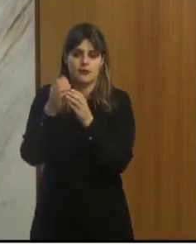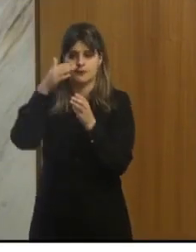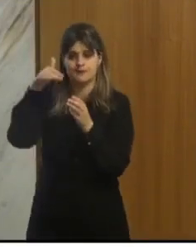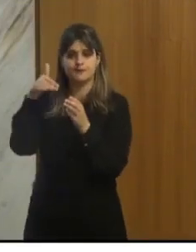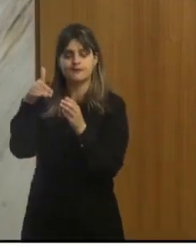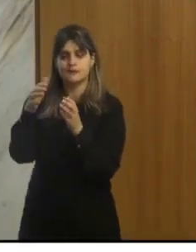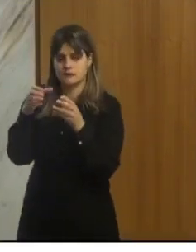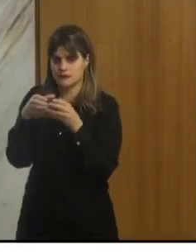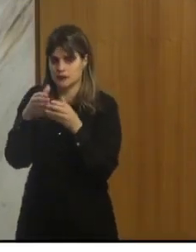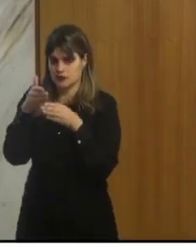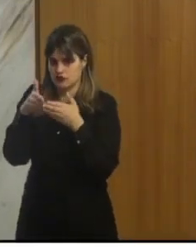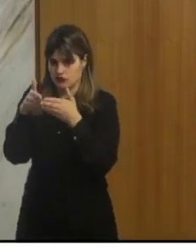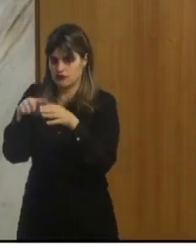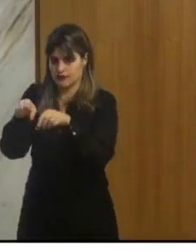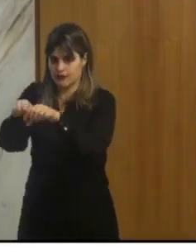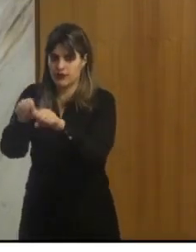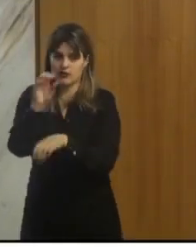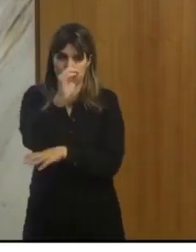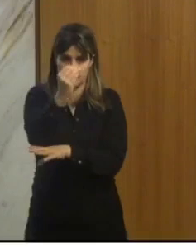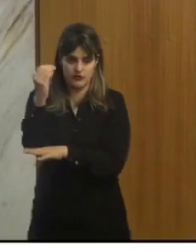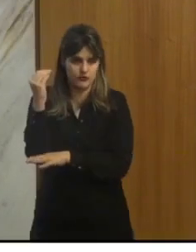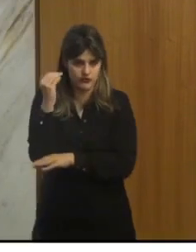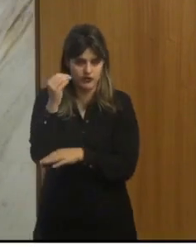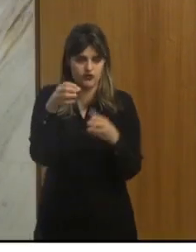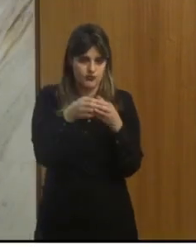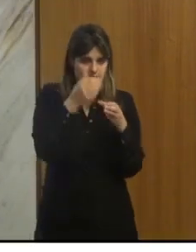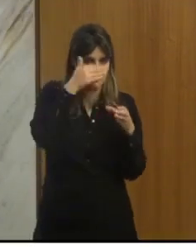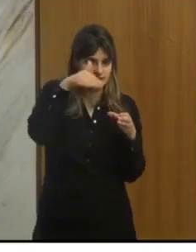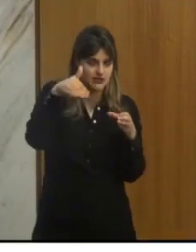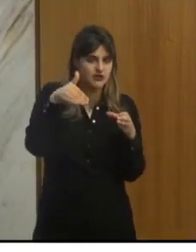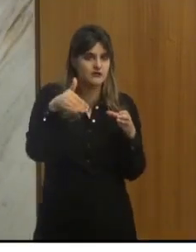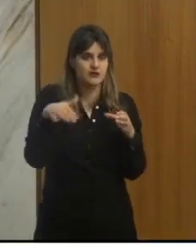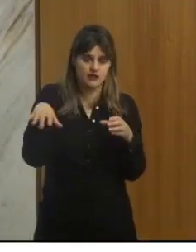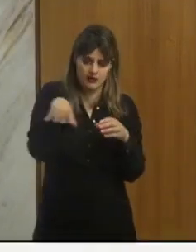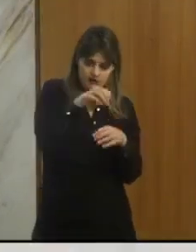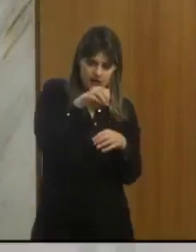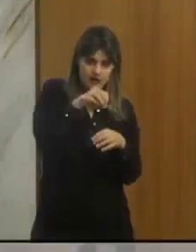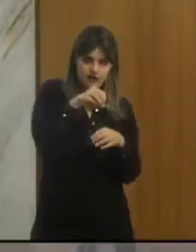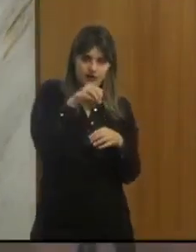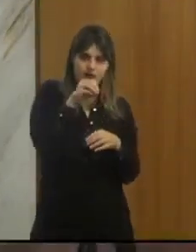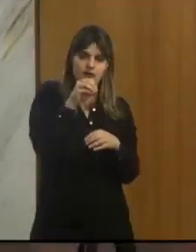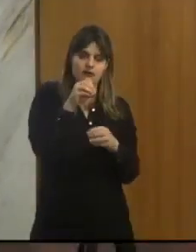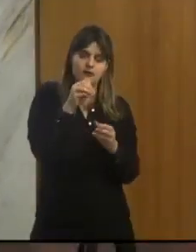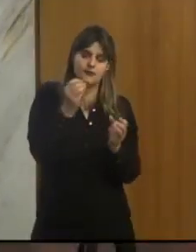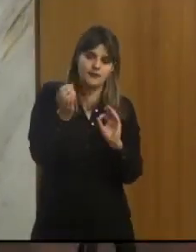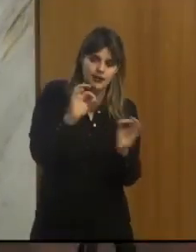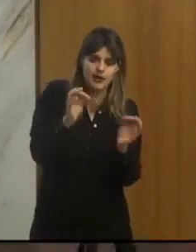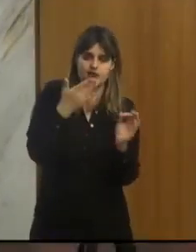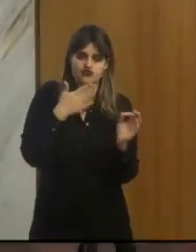Descobrimentos e as peças inventariadas pelo Comissário Científico, que foram transportadas, foram cedidas, foram